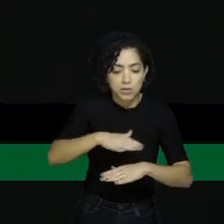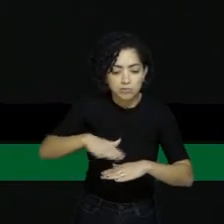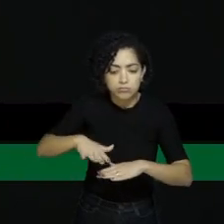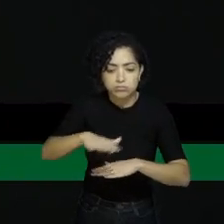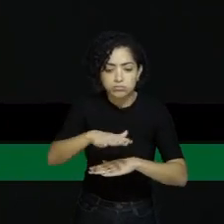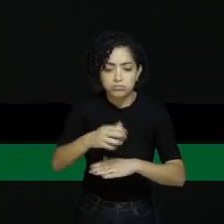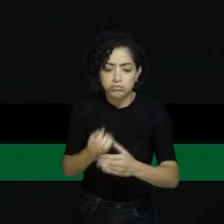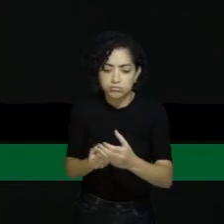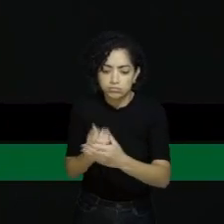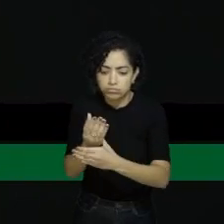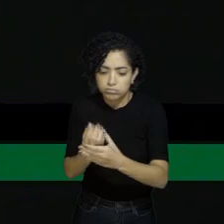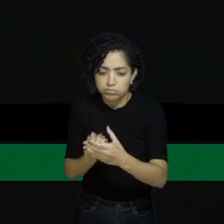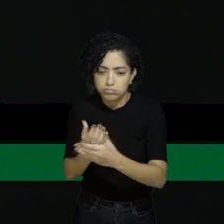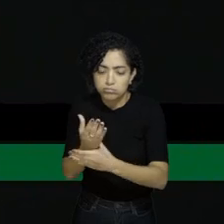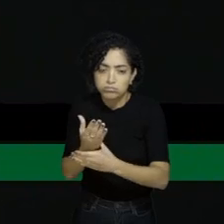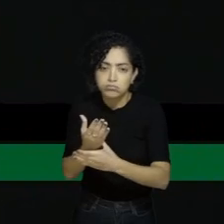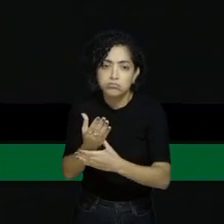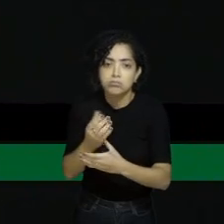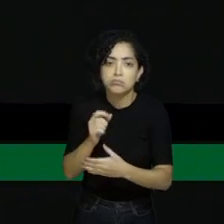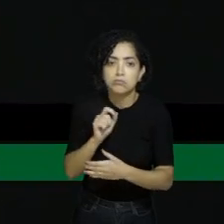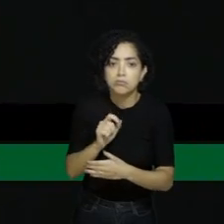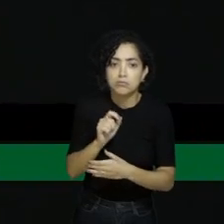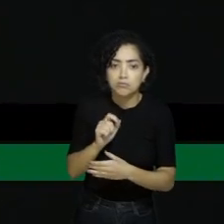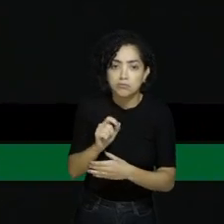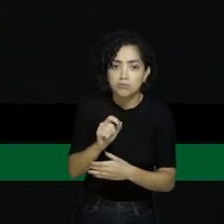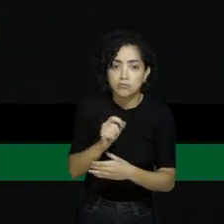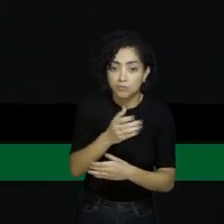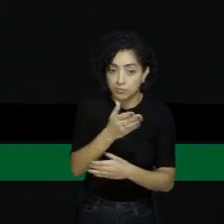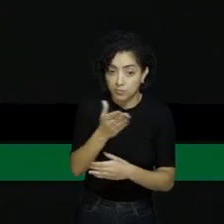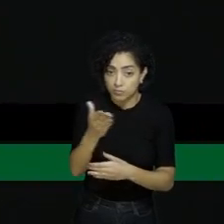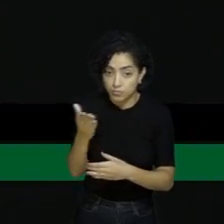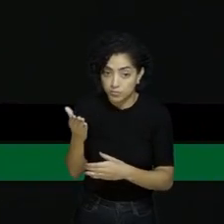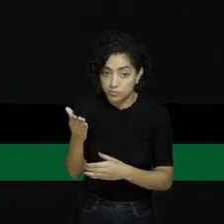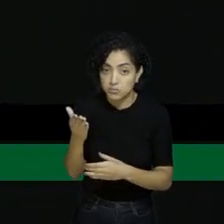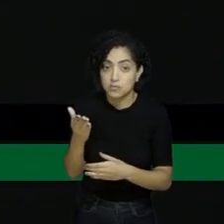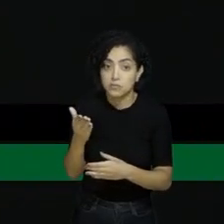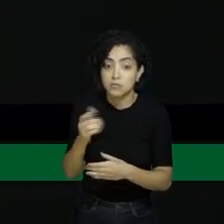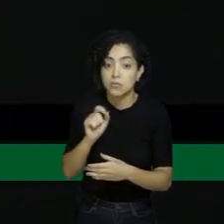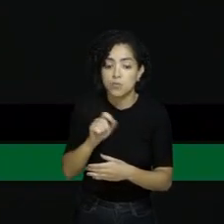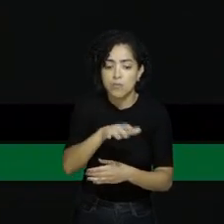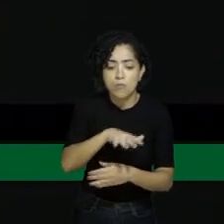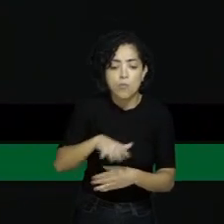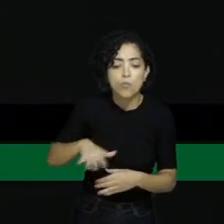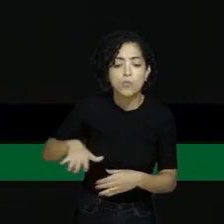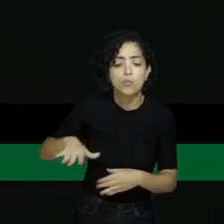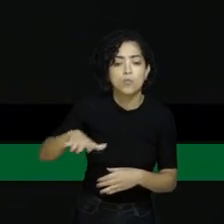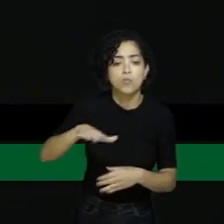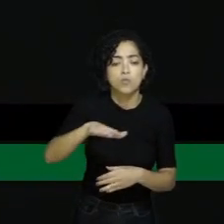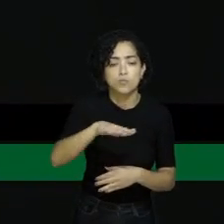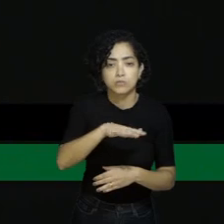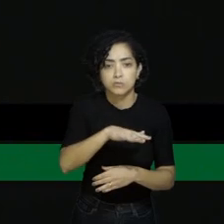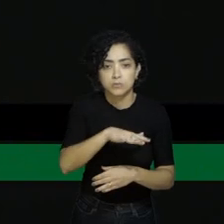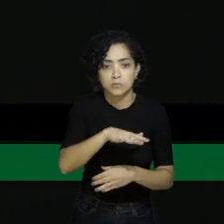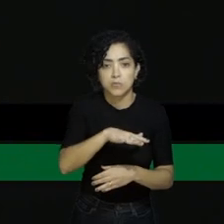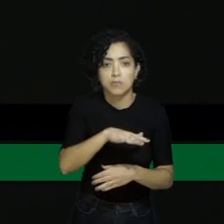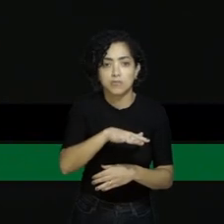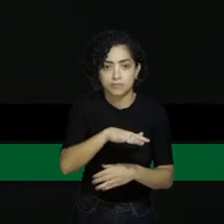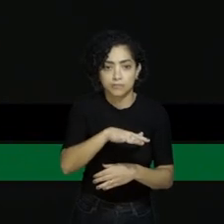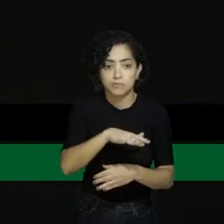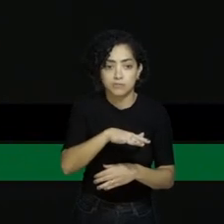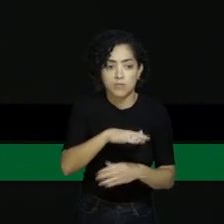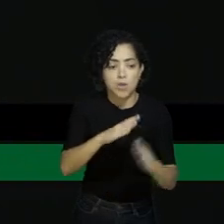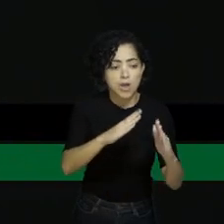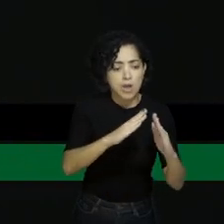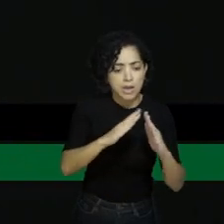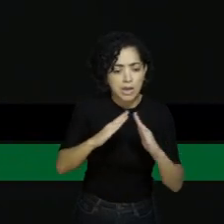Os quintais produtivos, para quem não é do campo, é o espaço do entorno das nossas